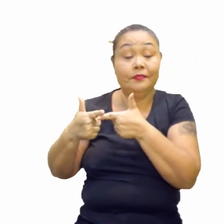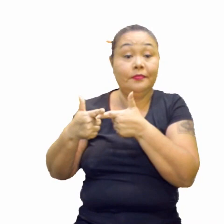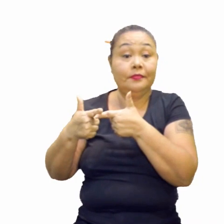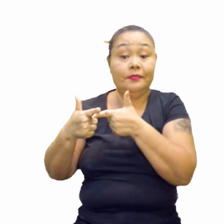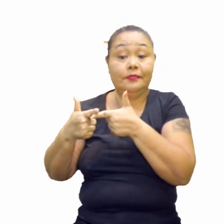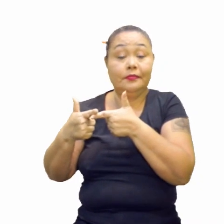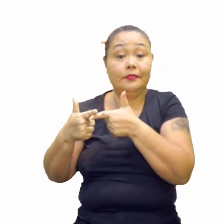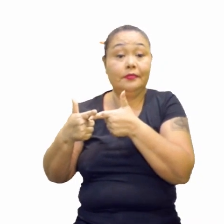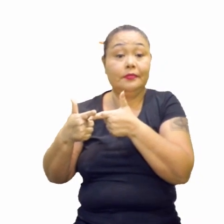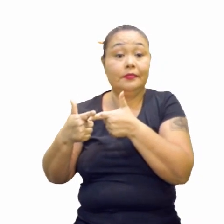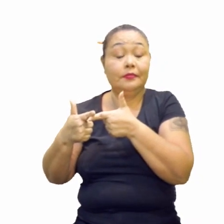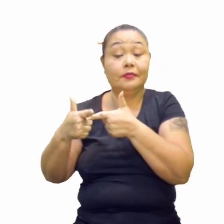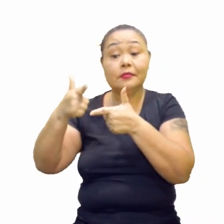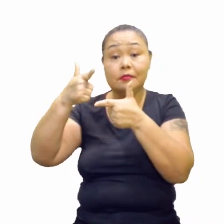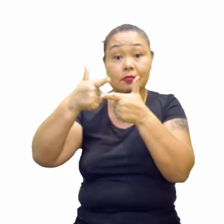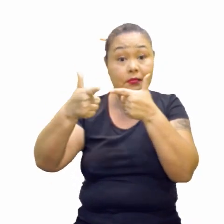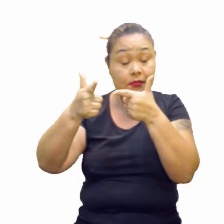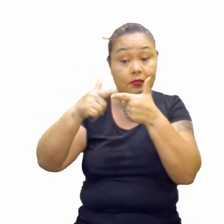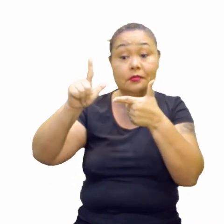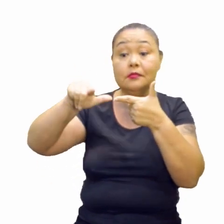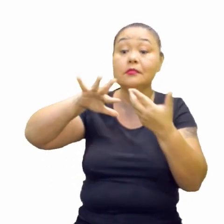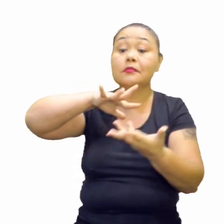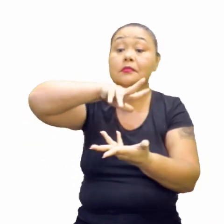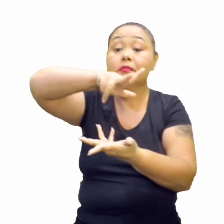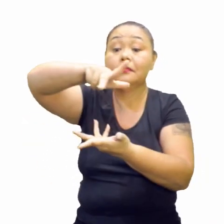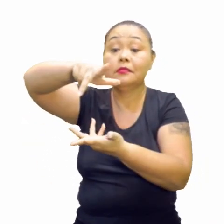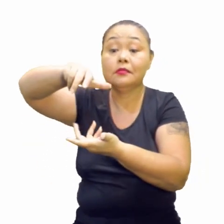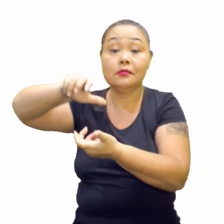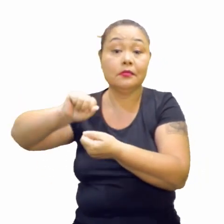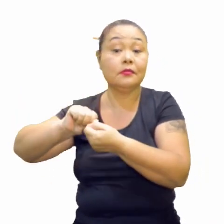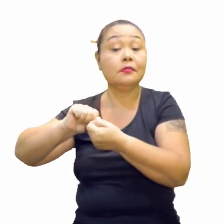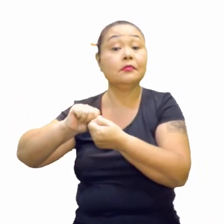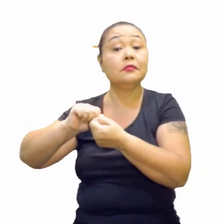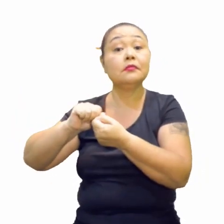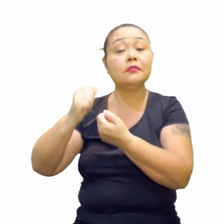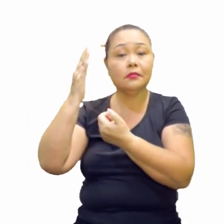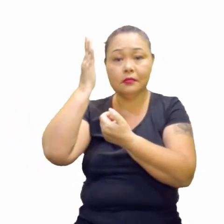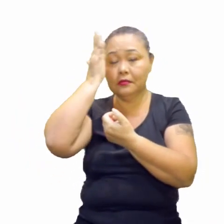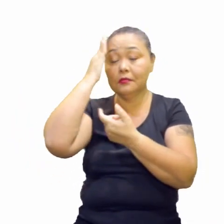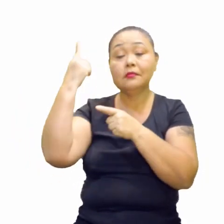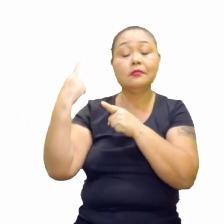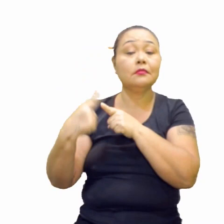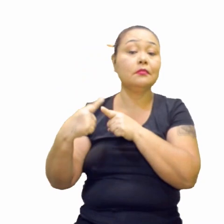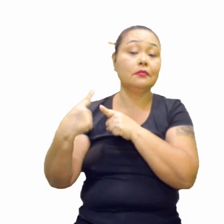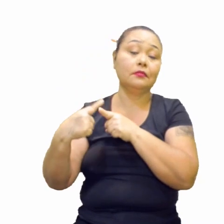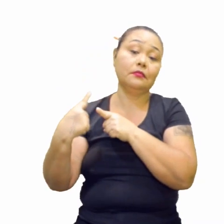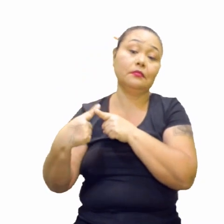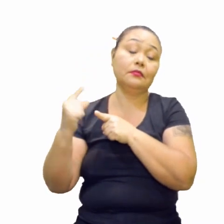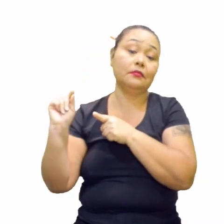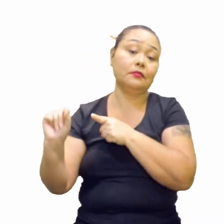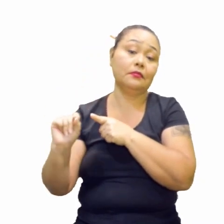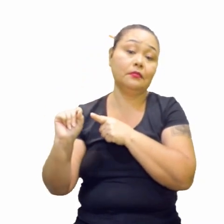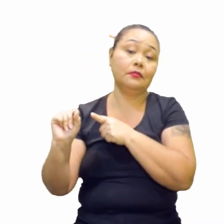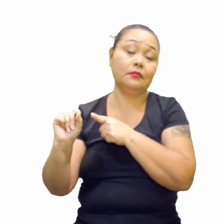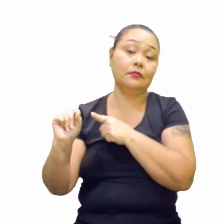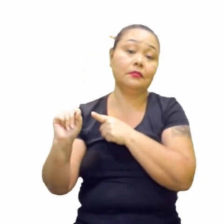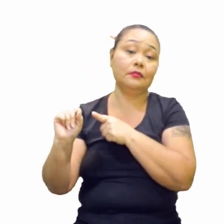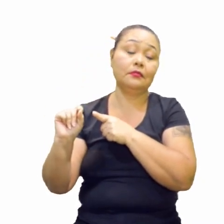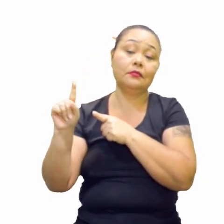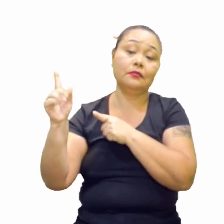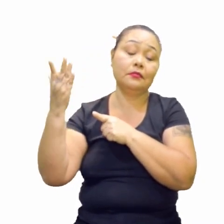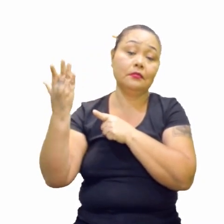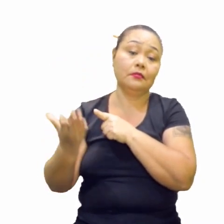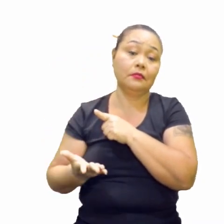A crise internacional. Mas vocês vão entender o porquê que essa crise